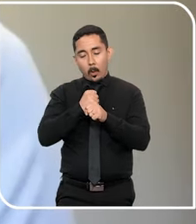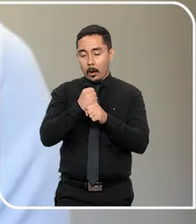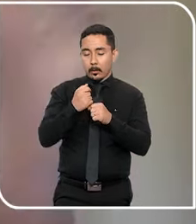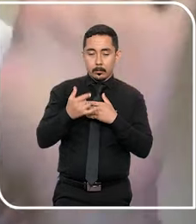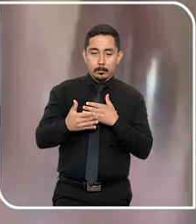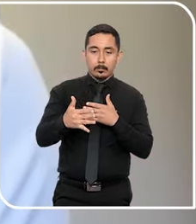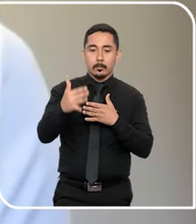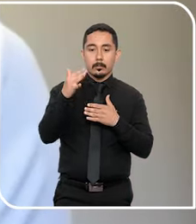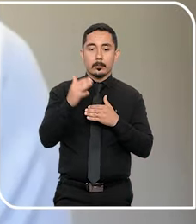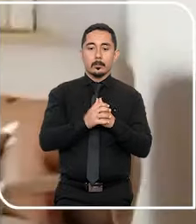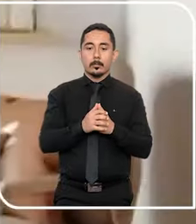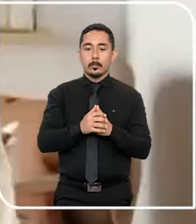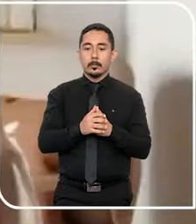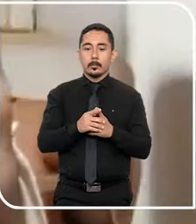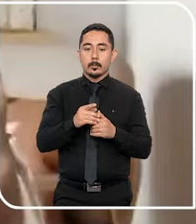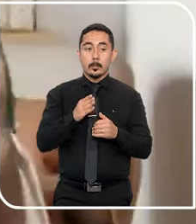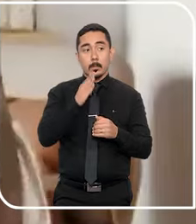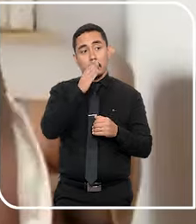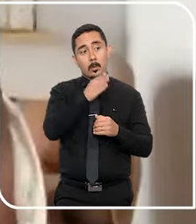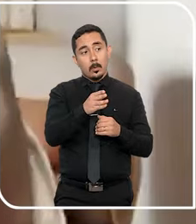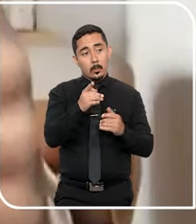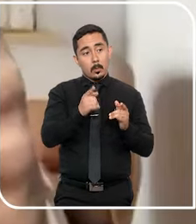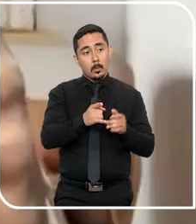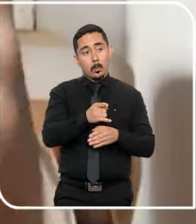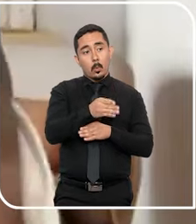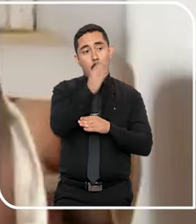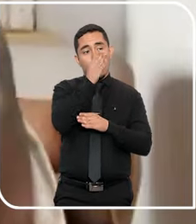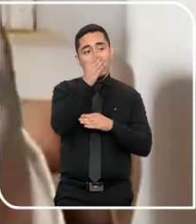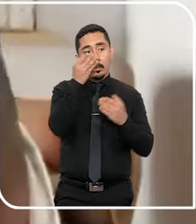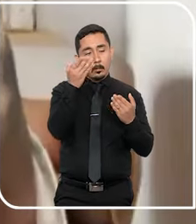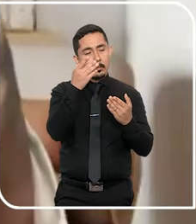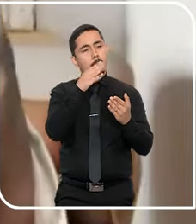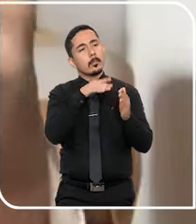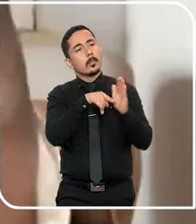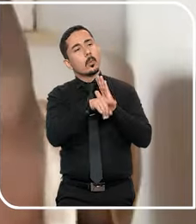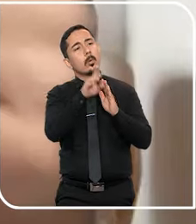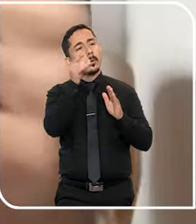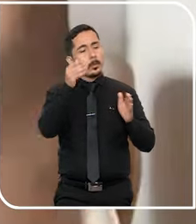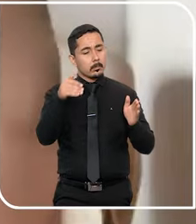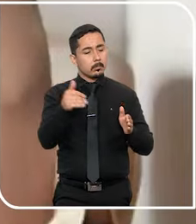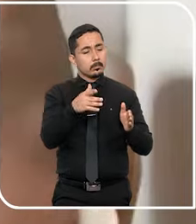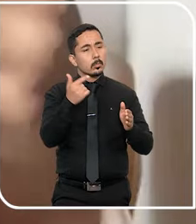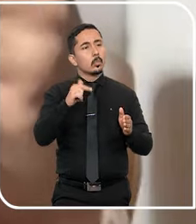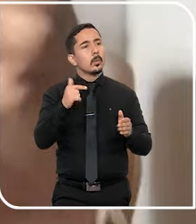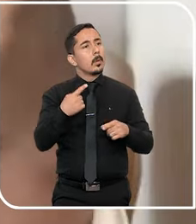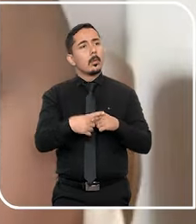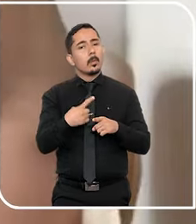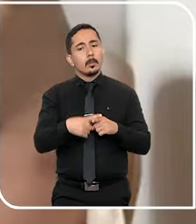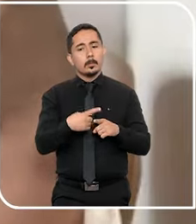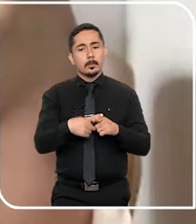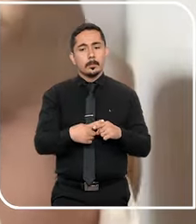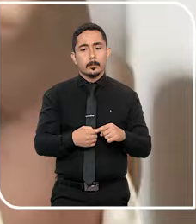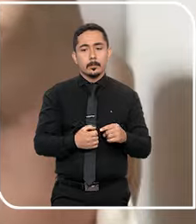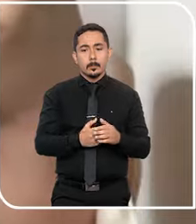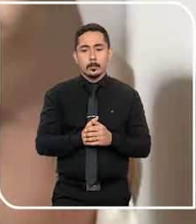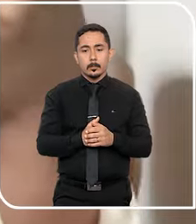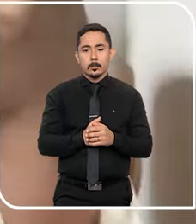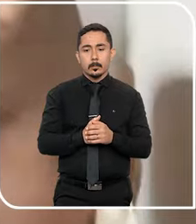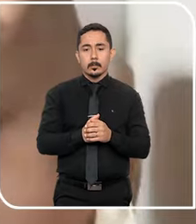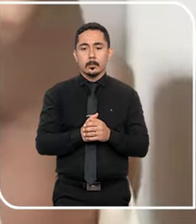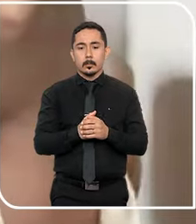longo da do ano todoita vai vai no hotel viu que não tem rampa Por que que não tem rampa aqui chama o gerente faz uma faz